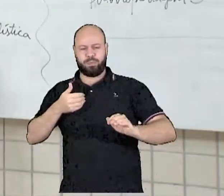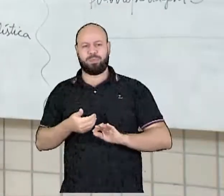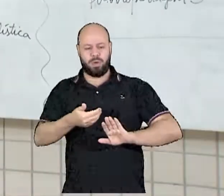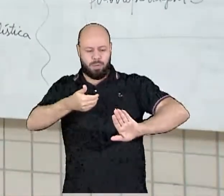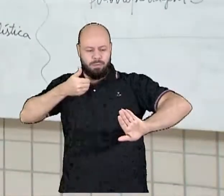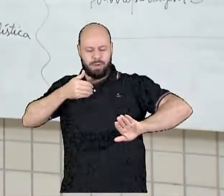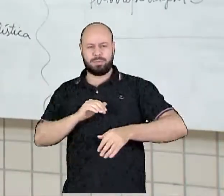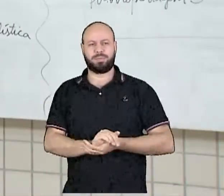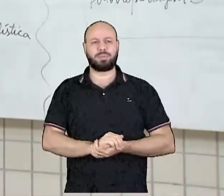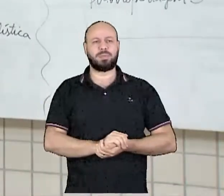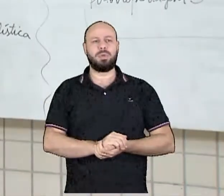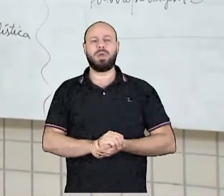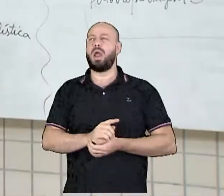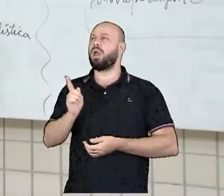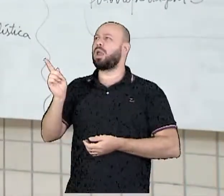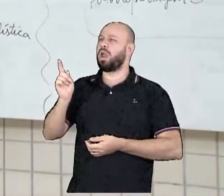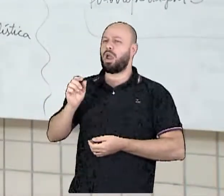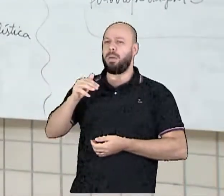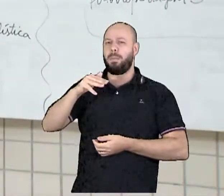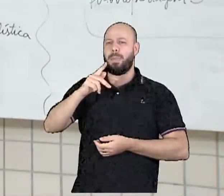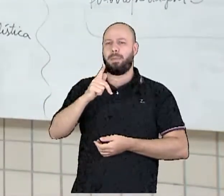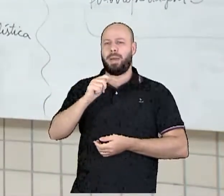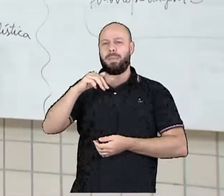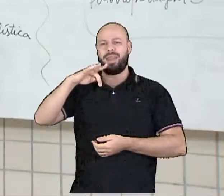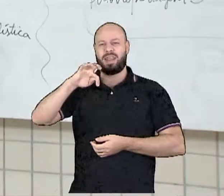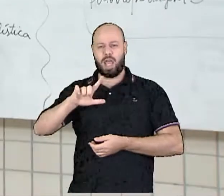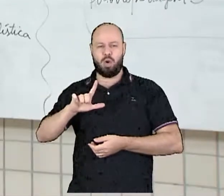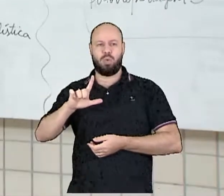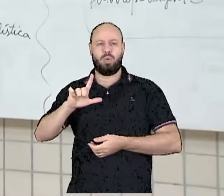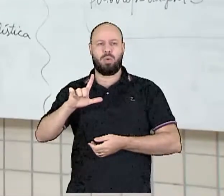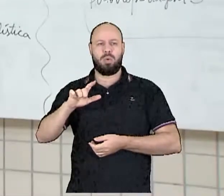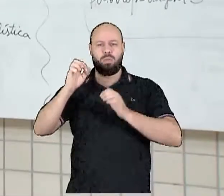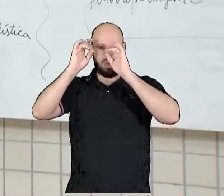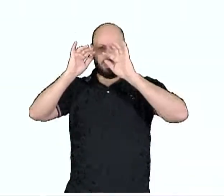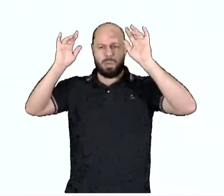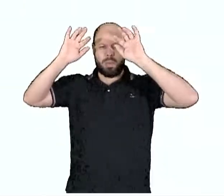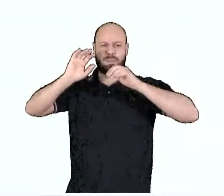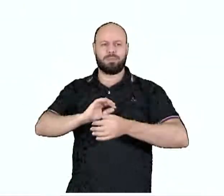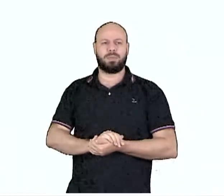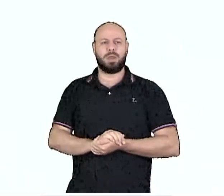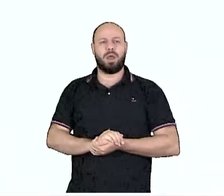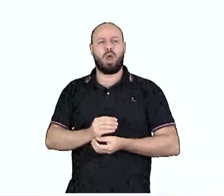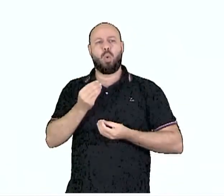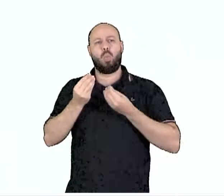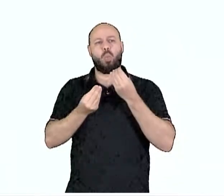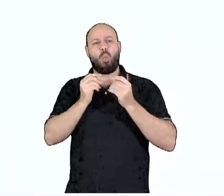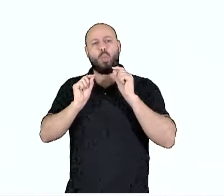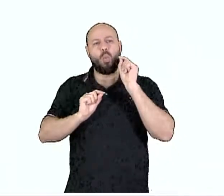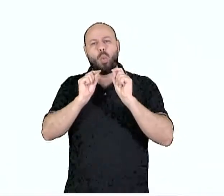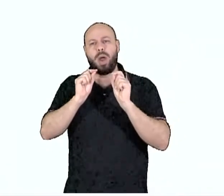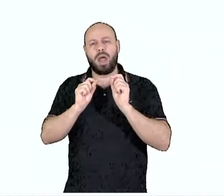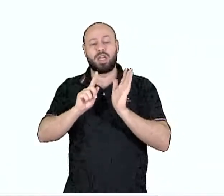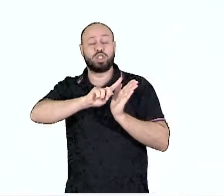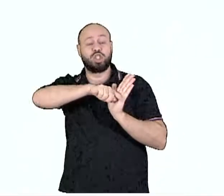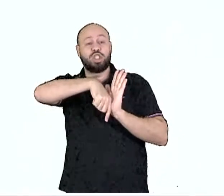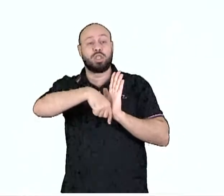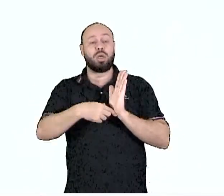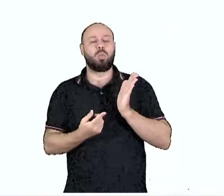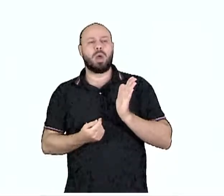Aqui é um mapa mental, coloca na tela para mim, por favor. Um mapa mental do que é esse gênero. Quais são